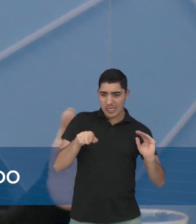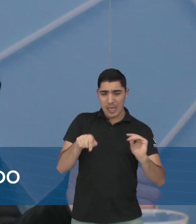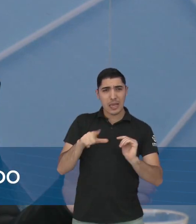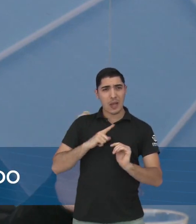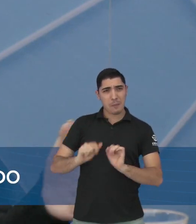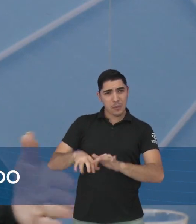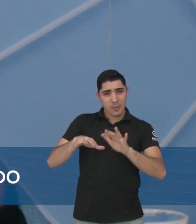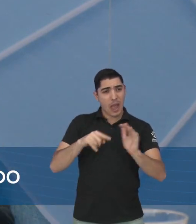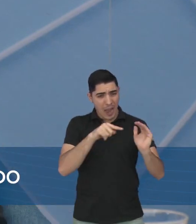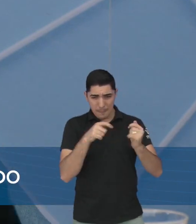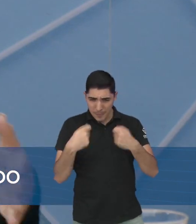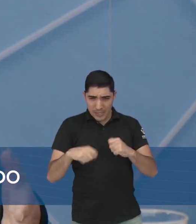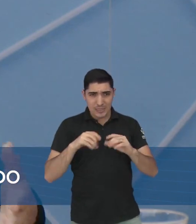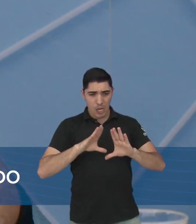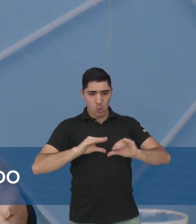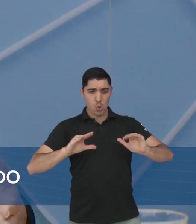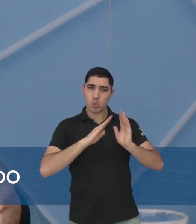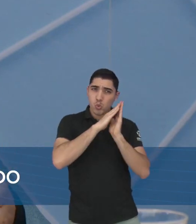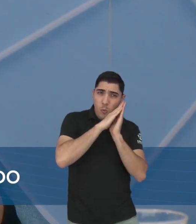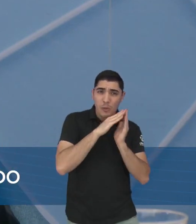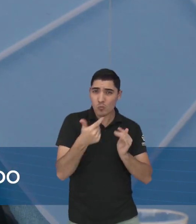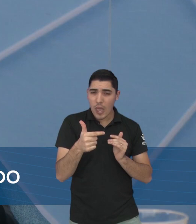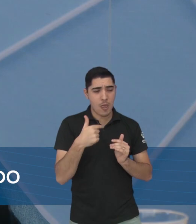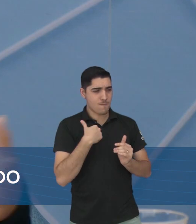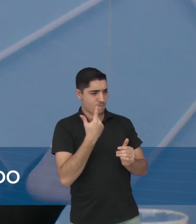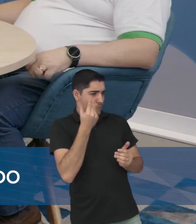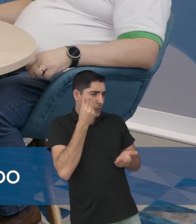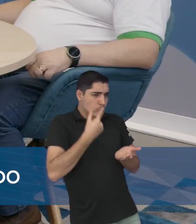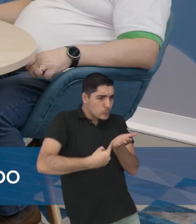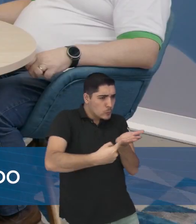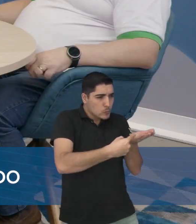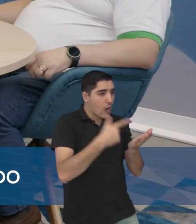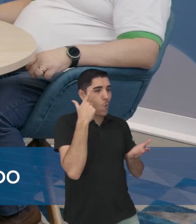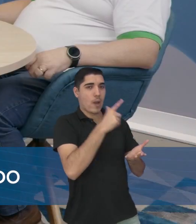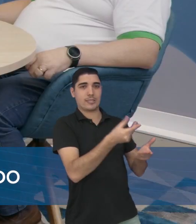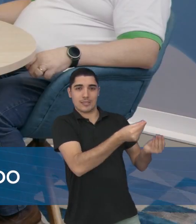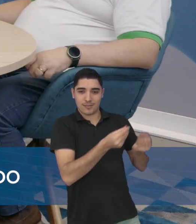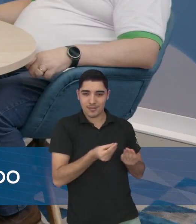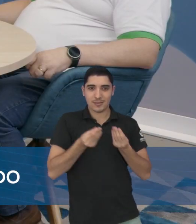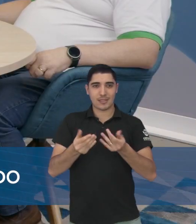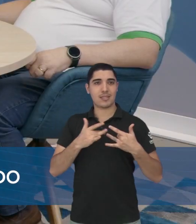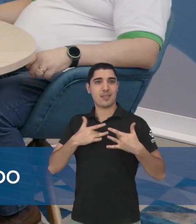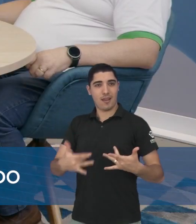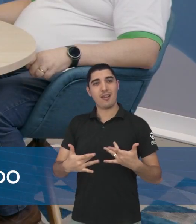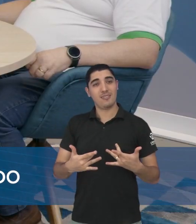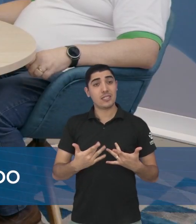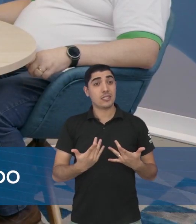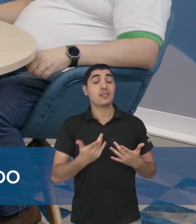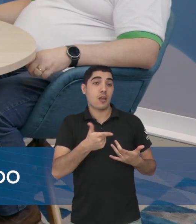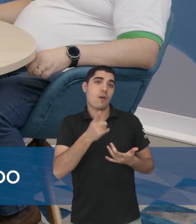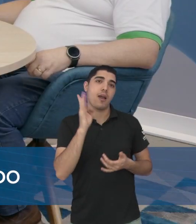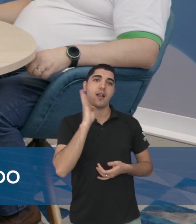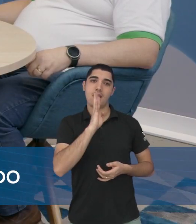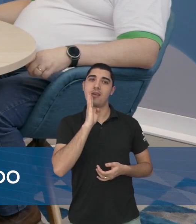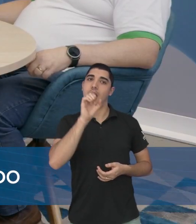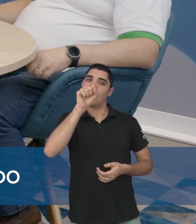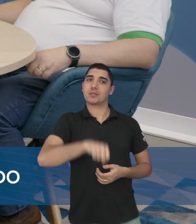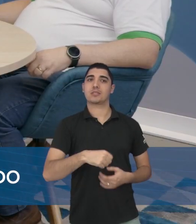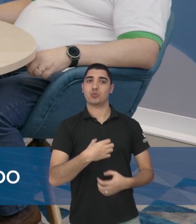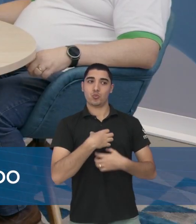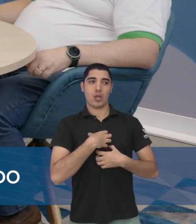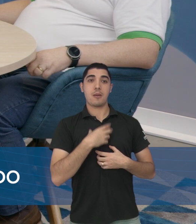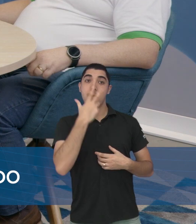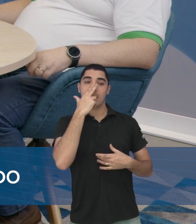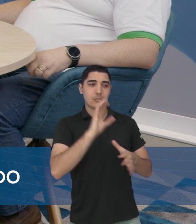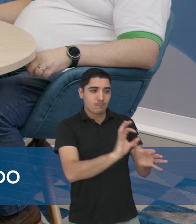um colchão que você precisa, eles vão lá e pegam o colchão e dá. Mesmo tendo tão pouco, né? Exato, mesmo tendo pouco, eles querem fazer, e isso é muito